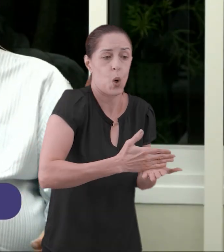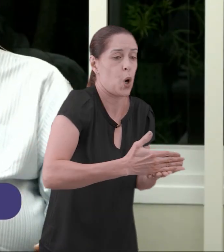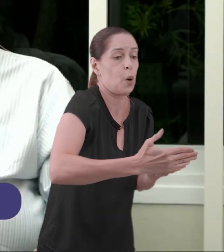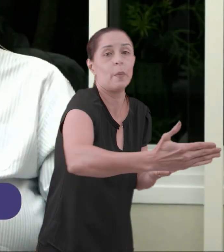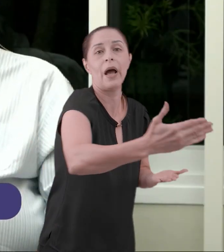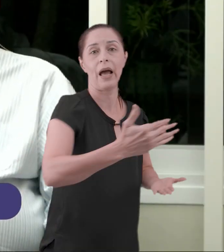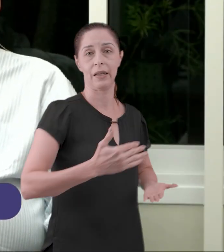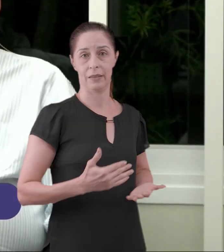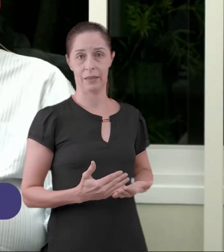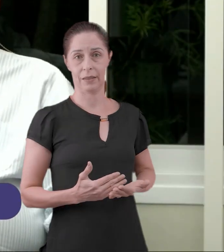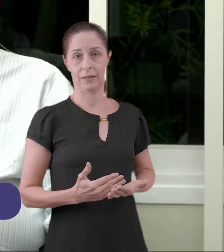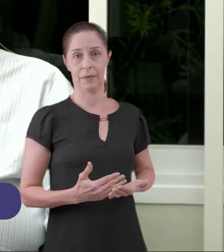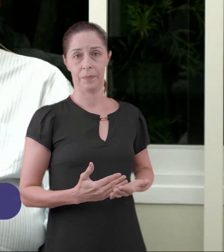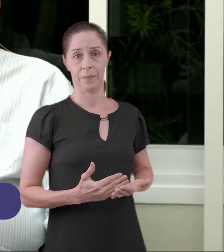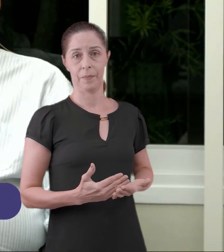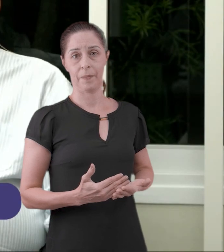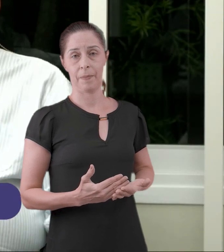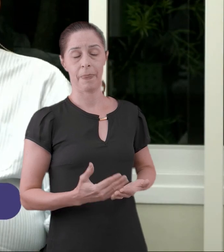cristã,